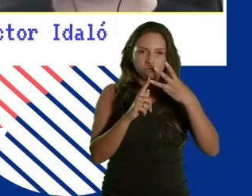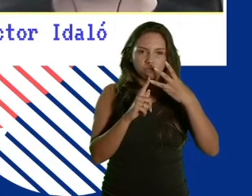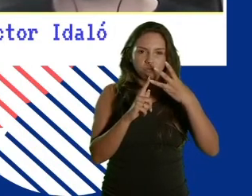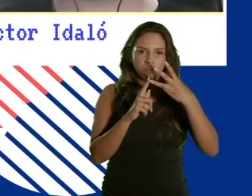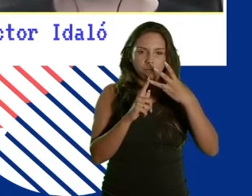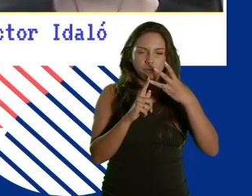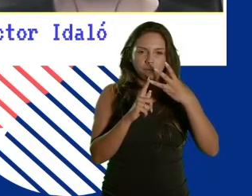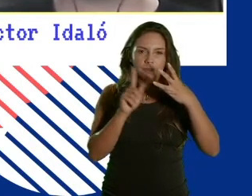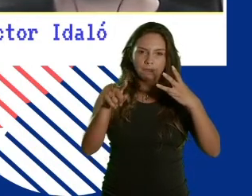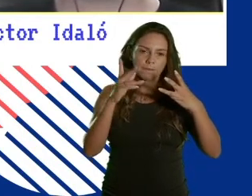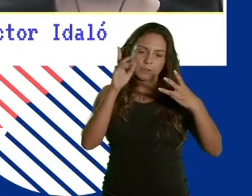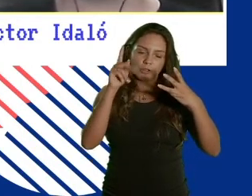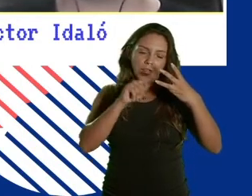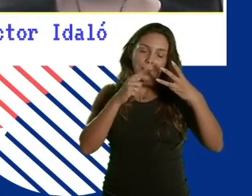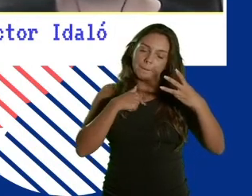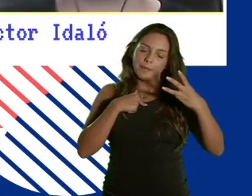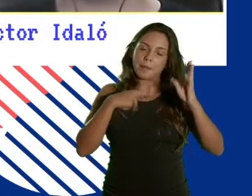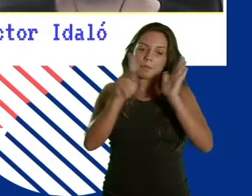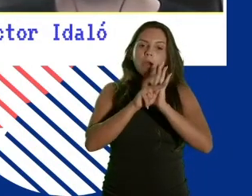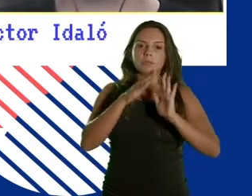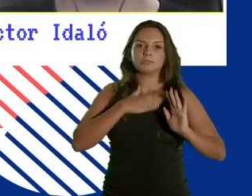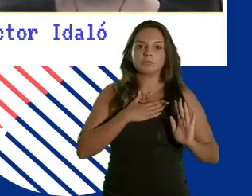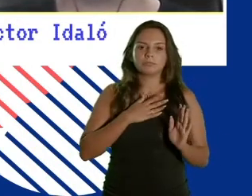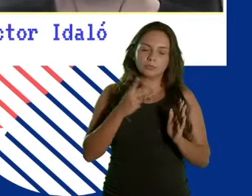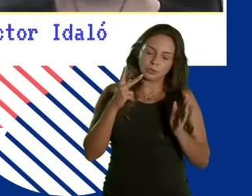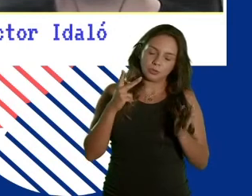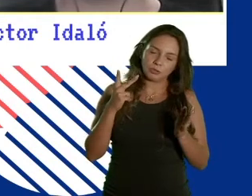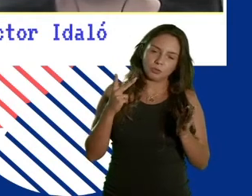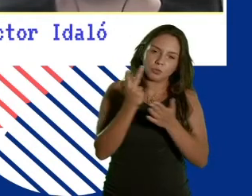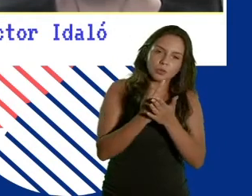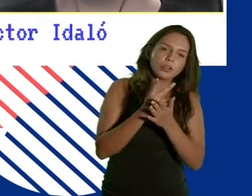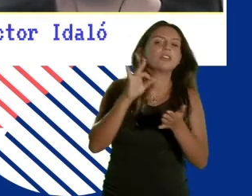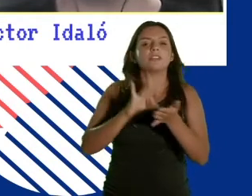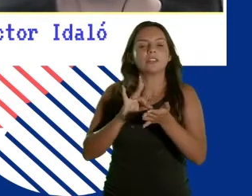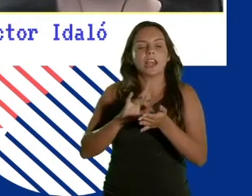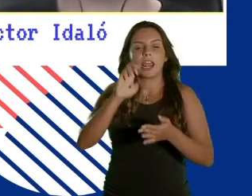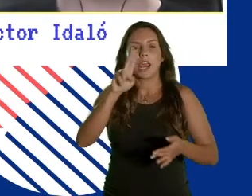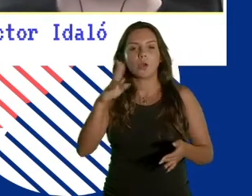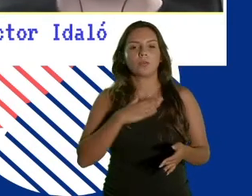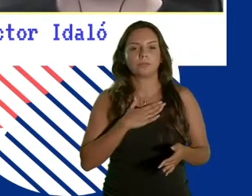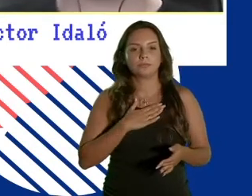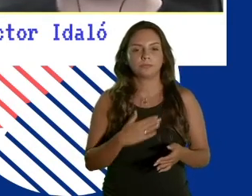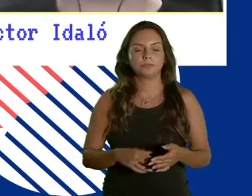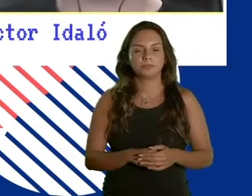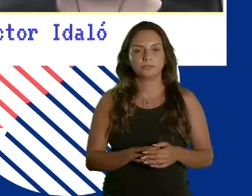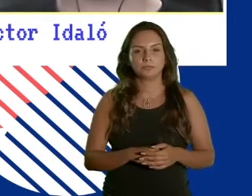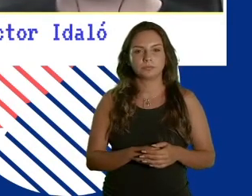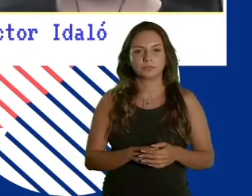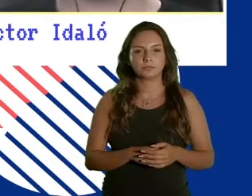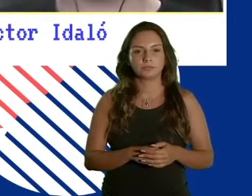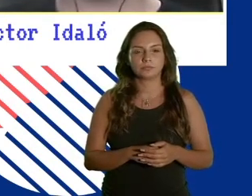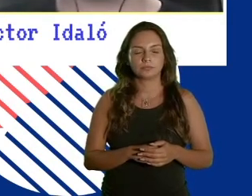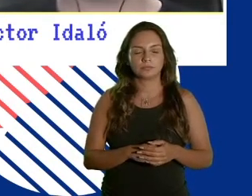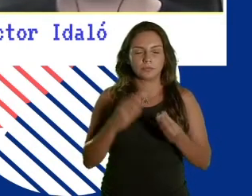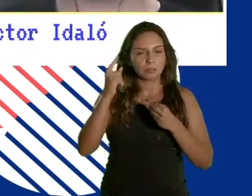é sobre mim mesmo, sobre uma busca eterna pela verdadeira essência, pelo verdadeiro eu, que eu acho que mexe muito